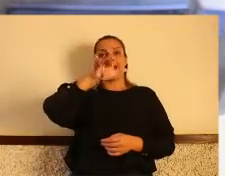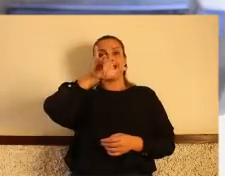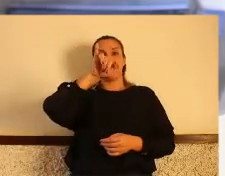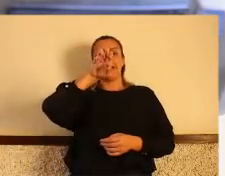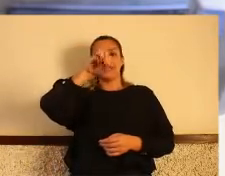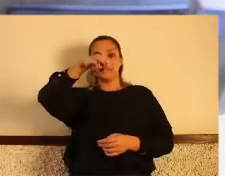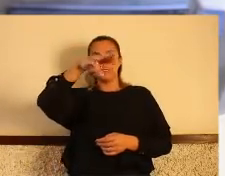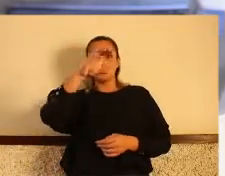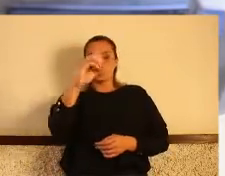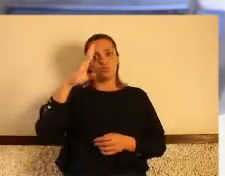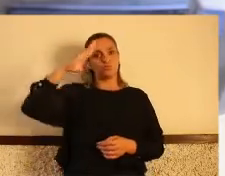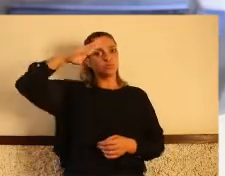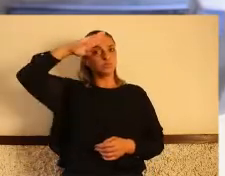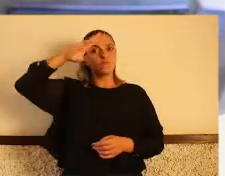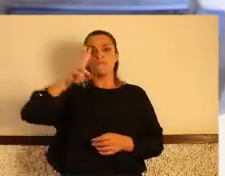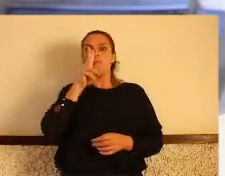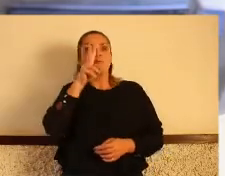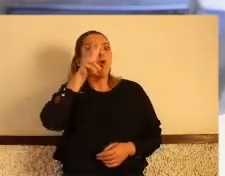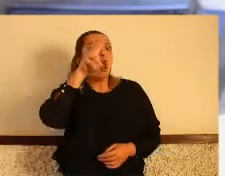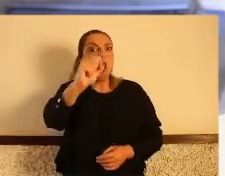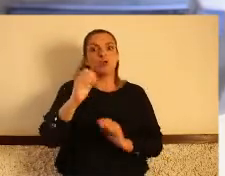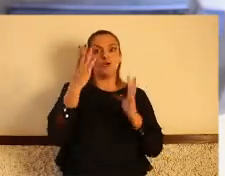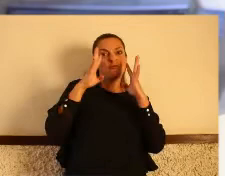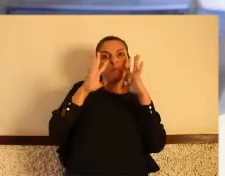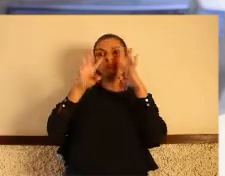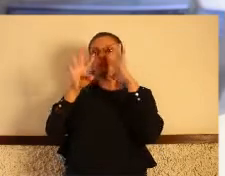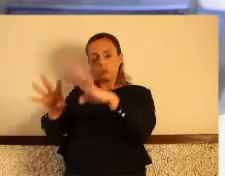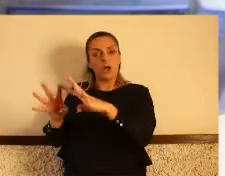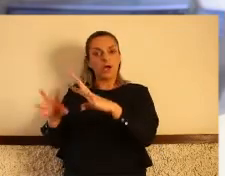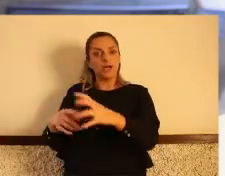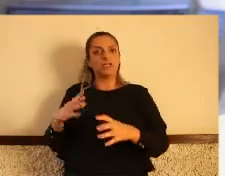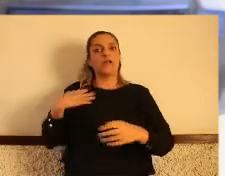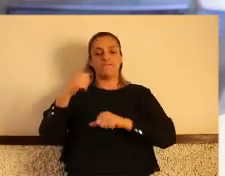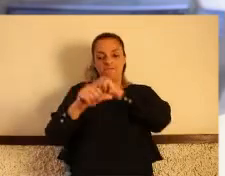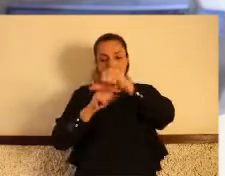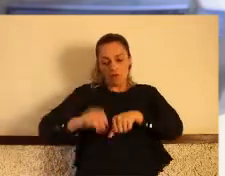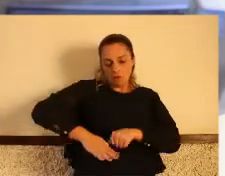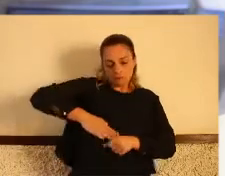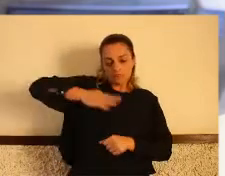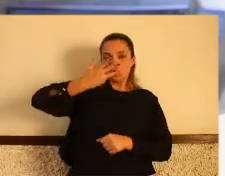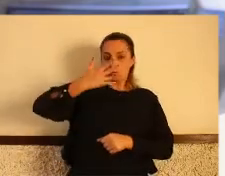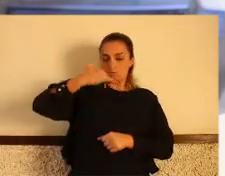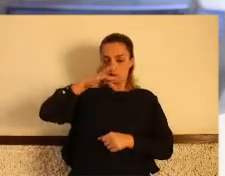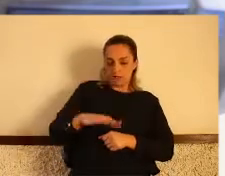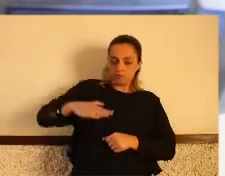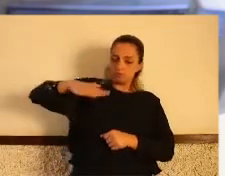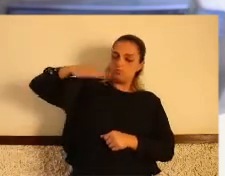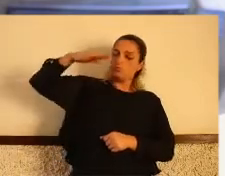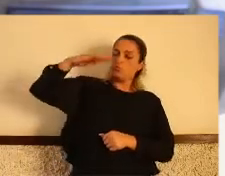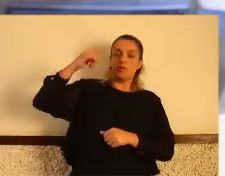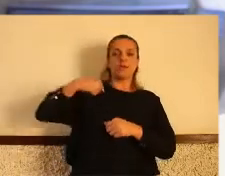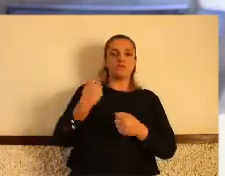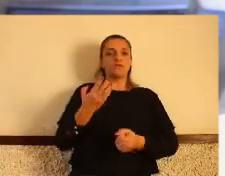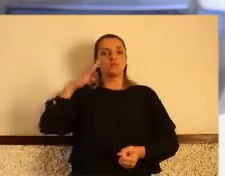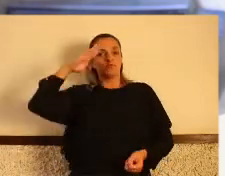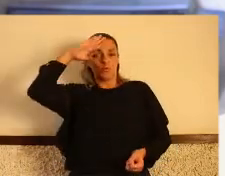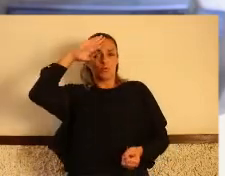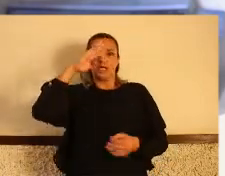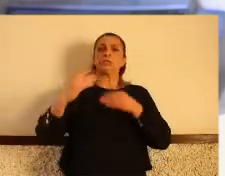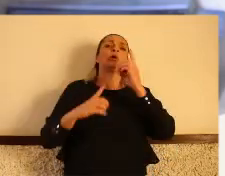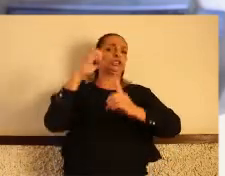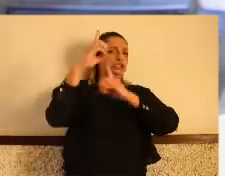militarismo acentuado, uma cidade voltada para a formação do soldado. E aí vocês conhecem